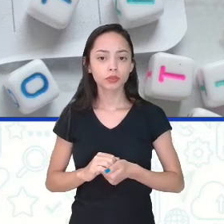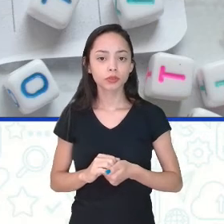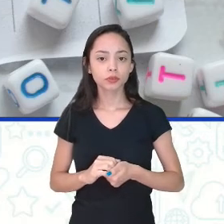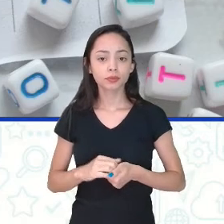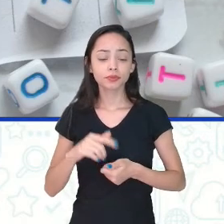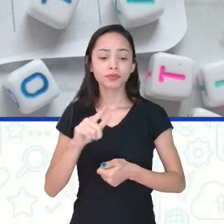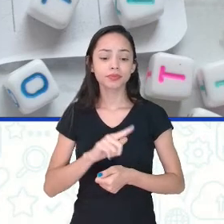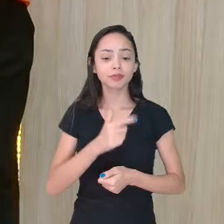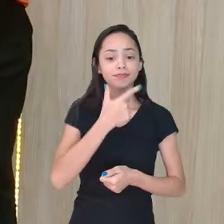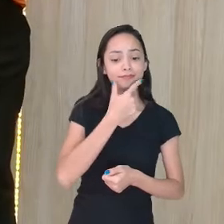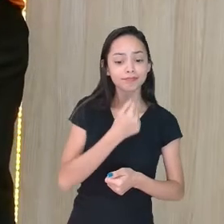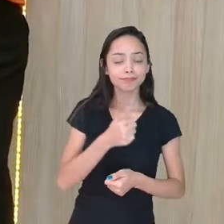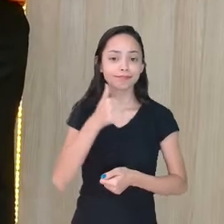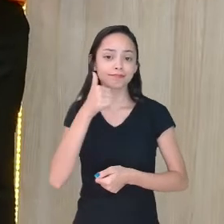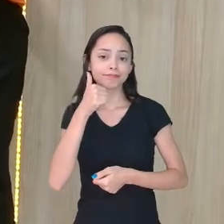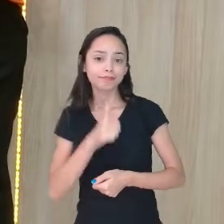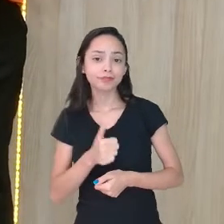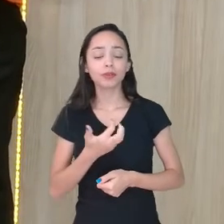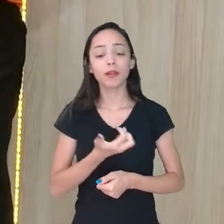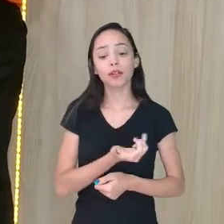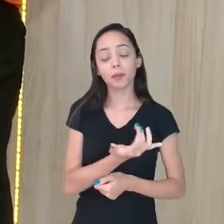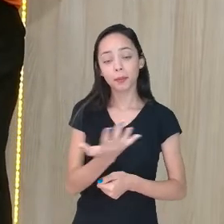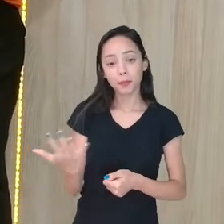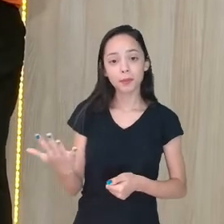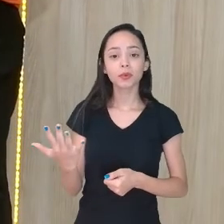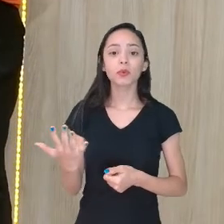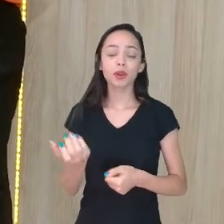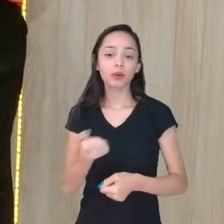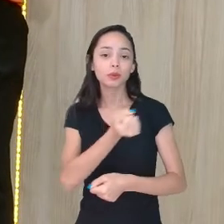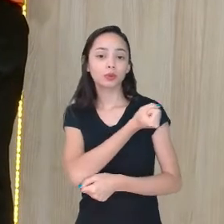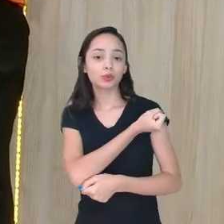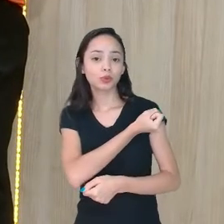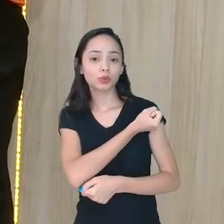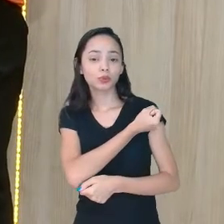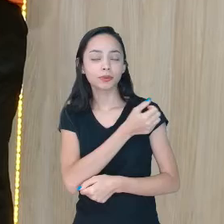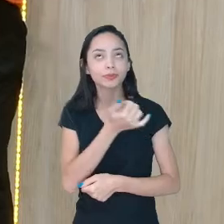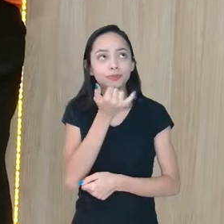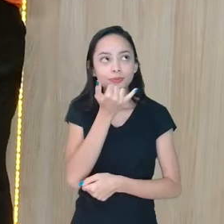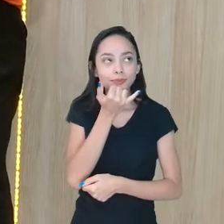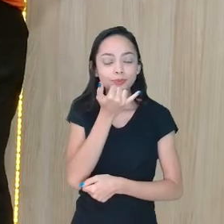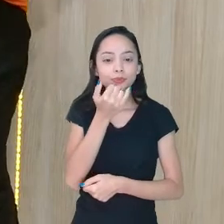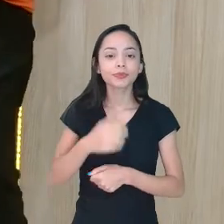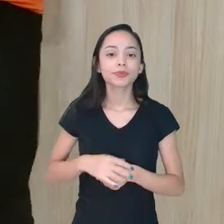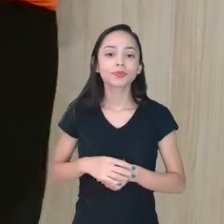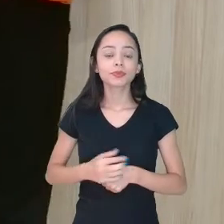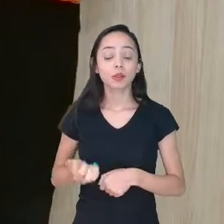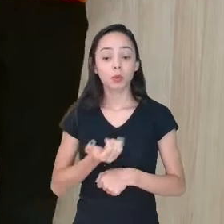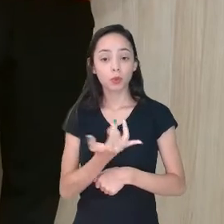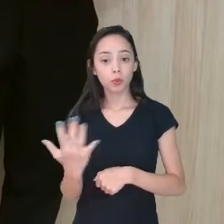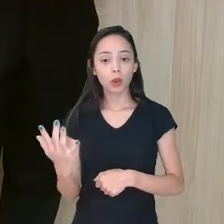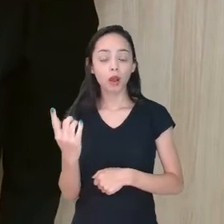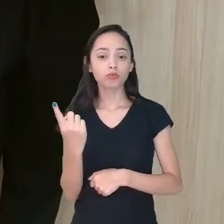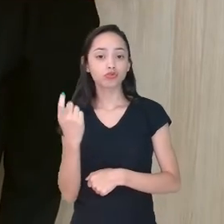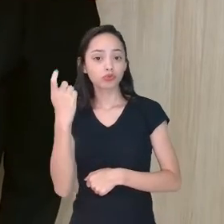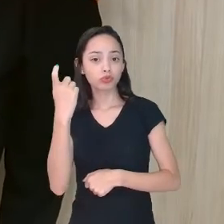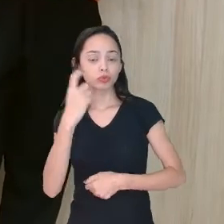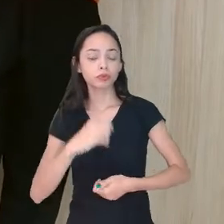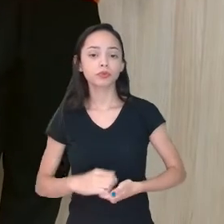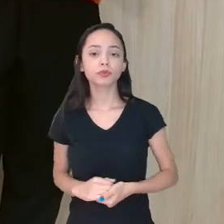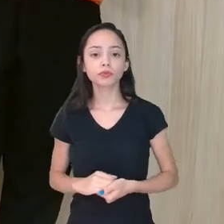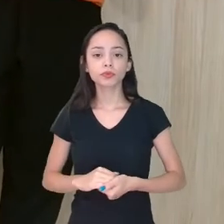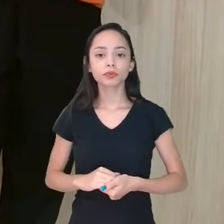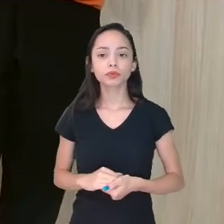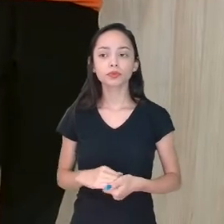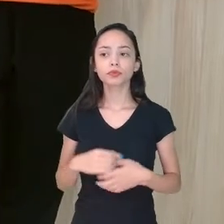são femininos, substantivos masculinos, plurais, numerais. Eita, numerais não, plurais, singulares. E o adjetivo? O adjetivo vai ser